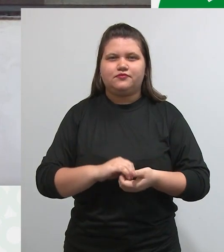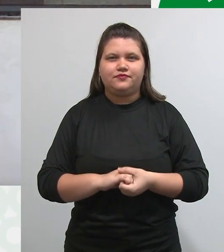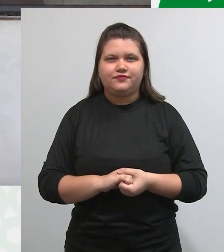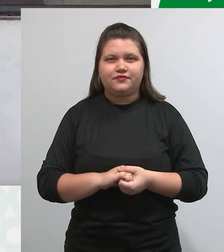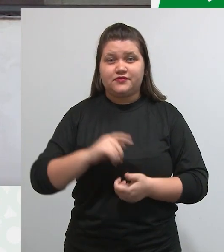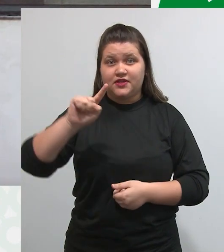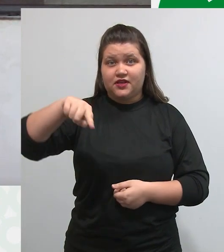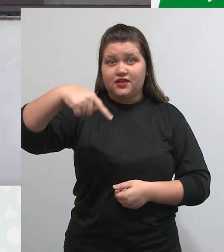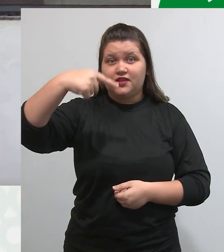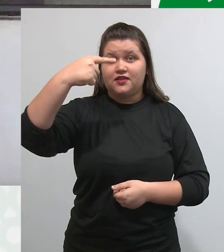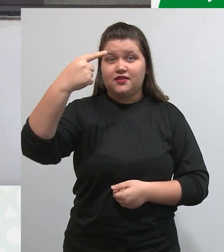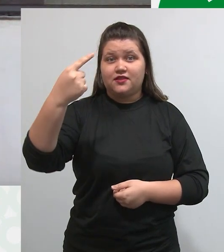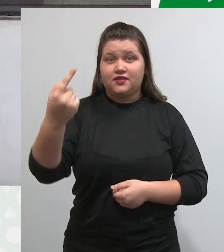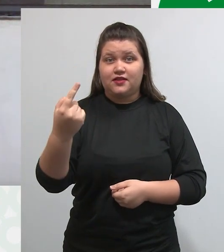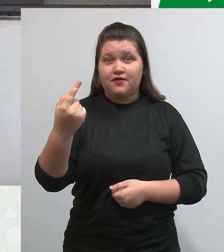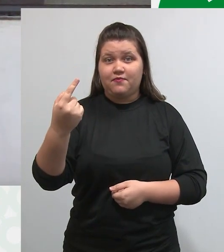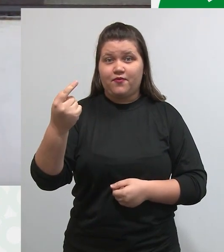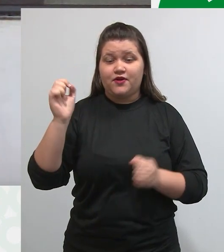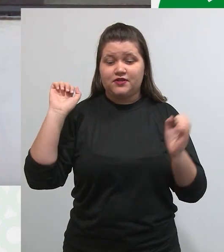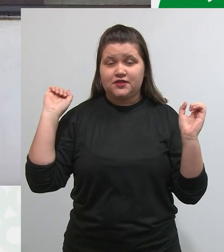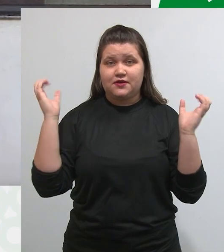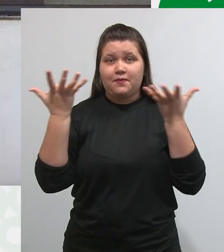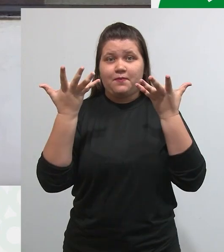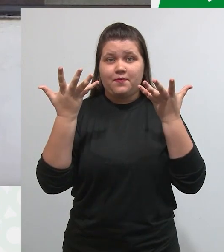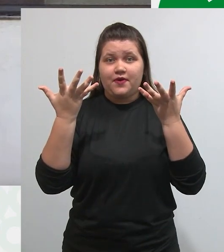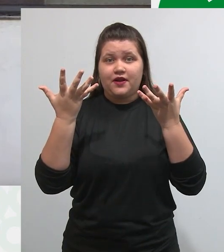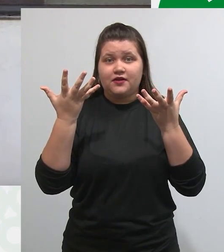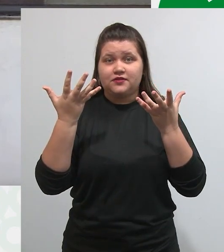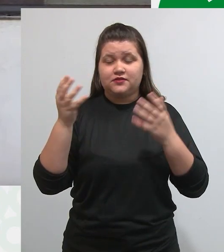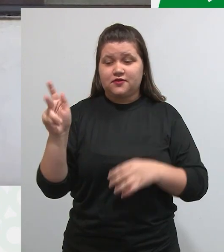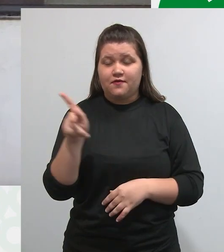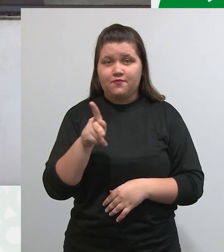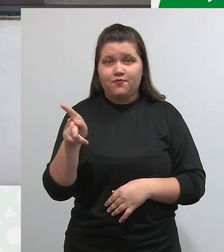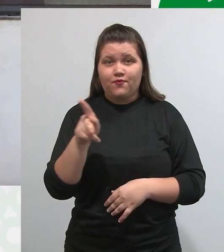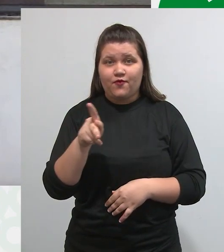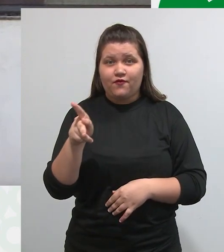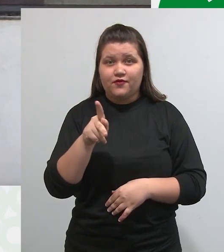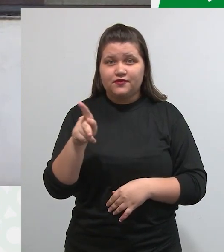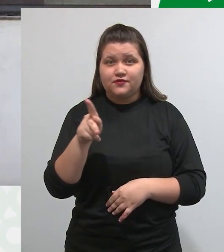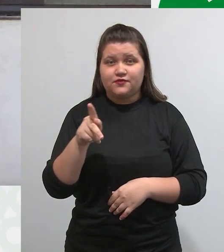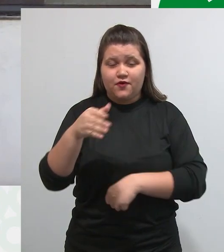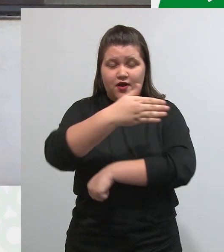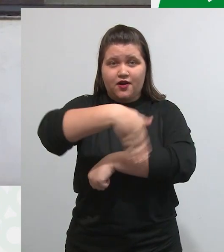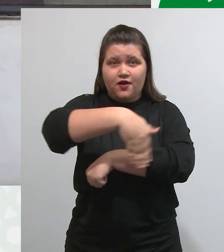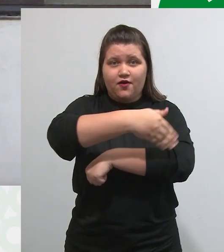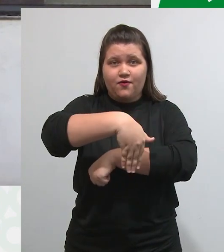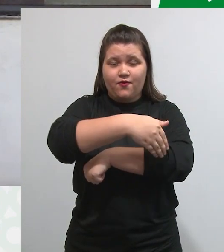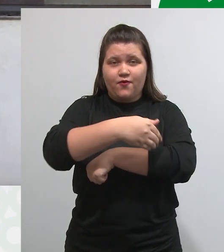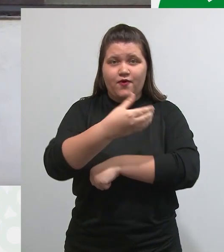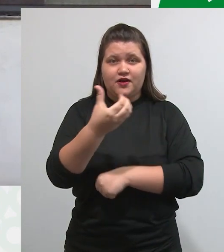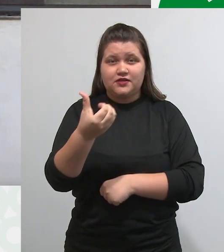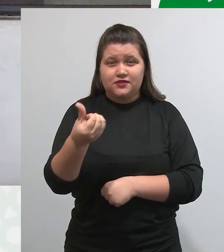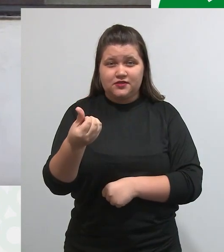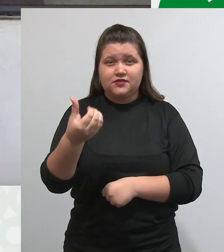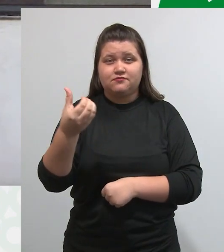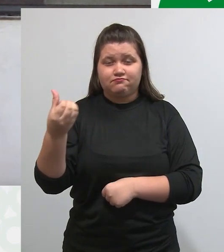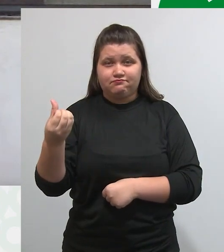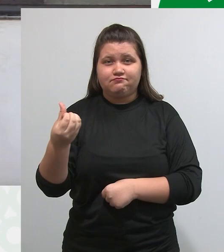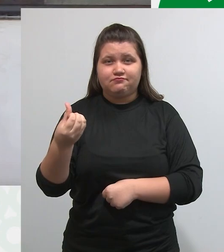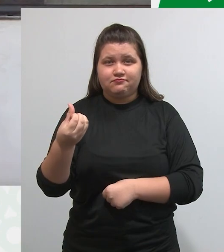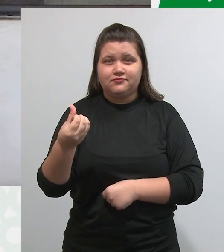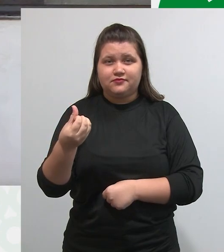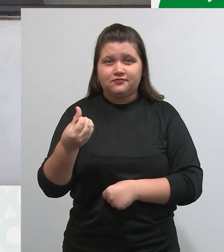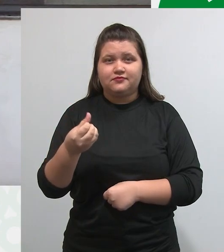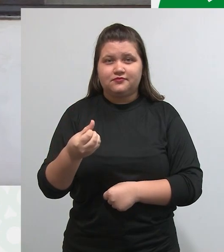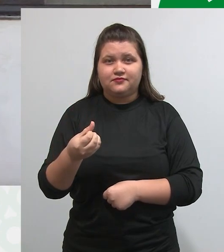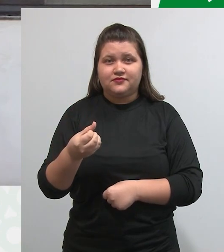depois surgiu uma vaga de professora na linha 176, aí teria um teste para fazer. Na